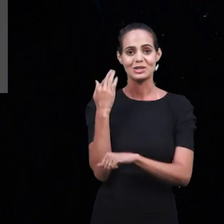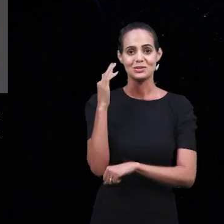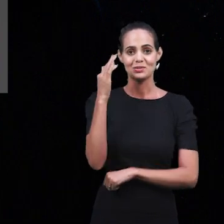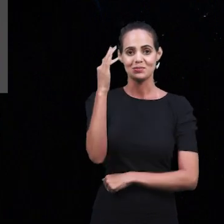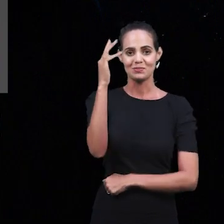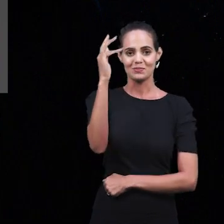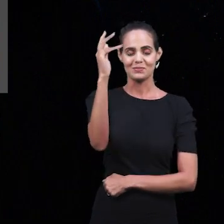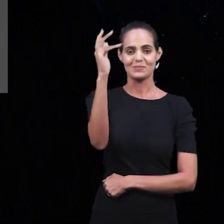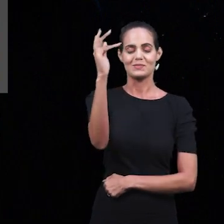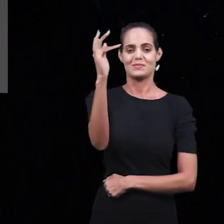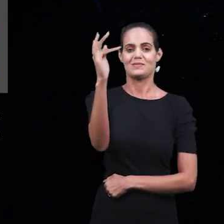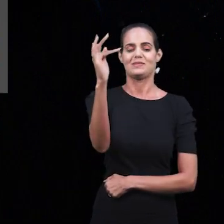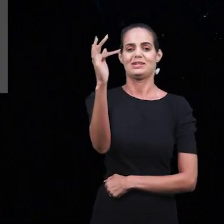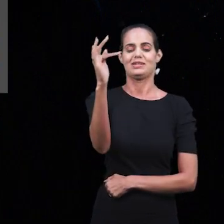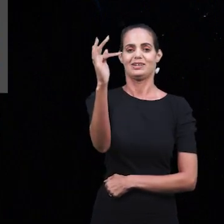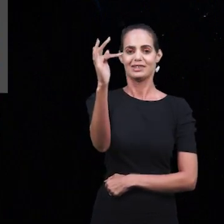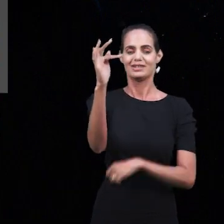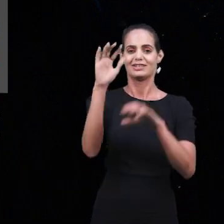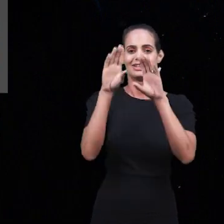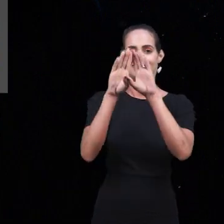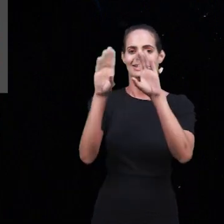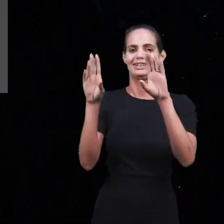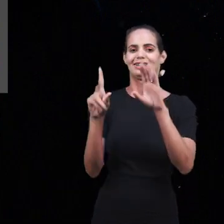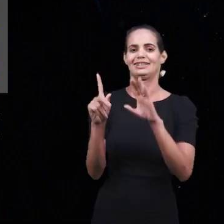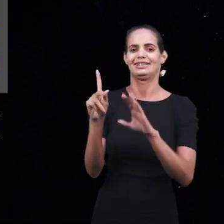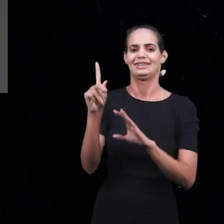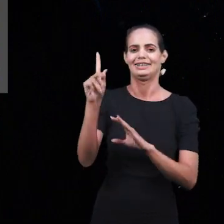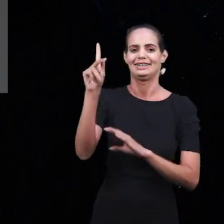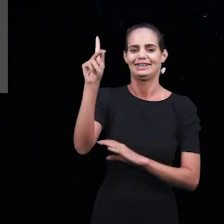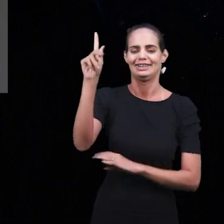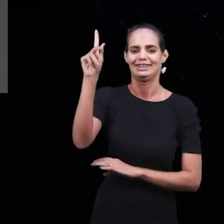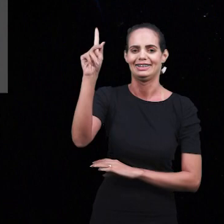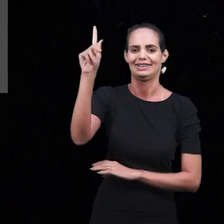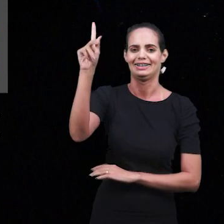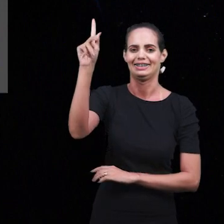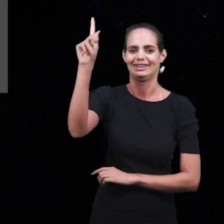a esperança do